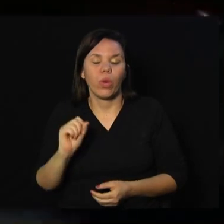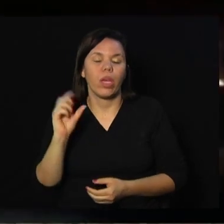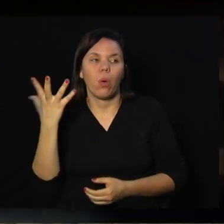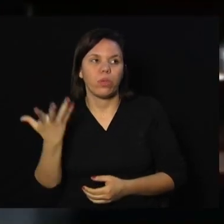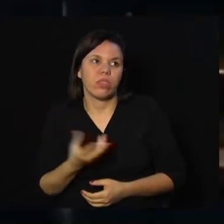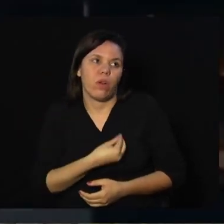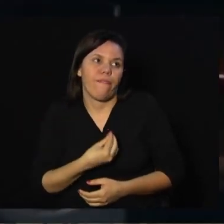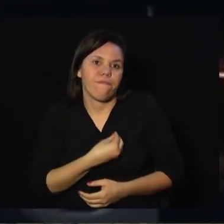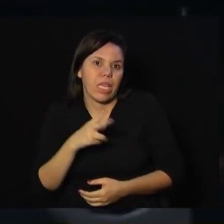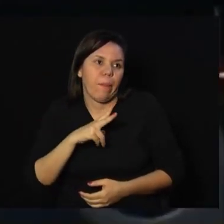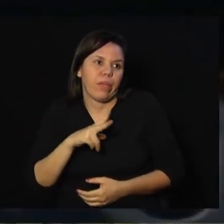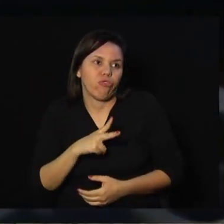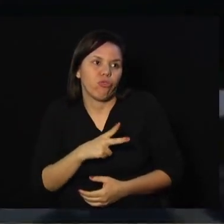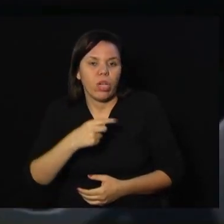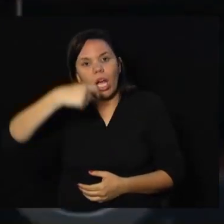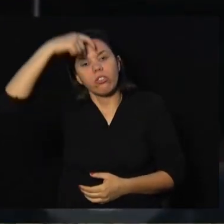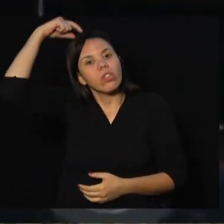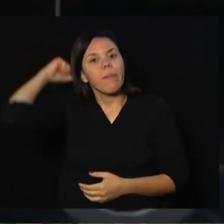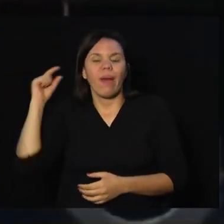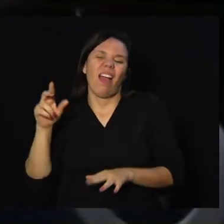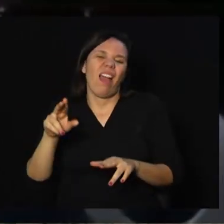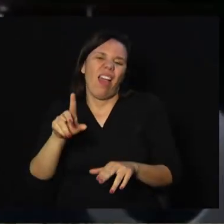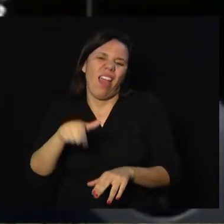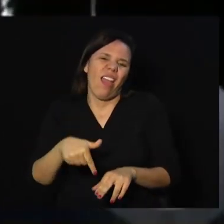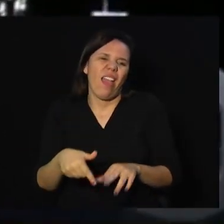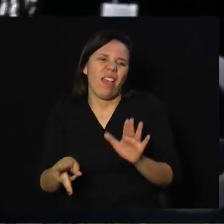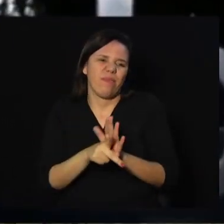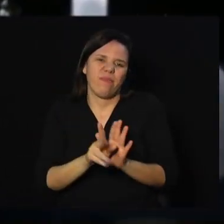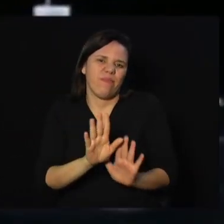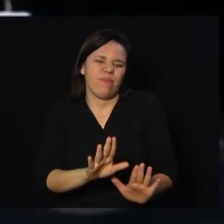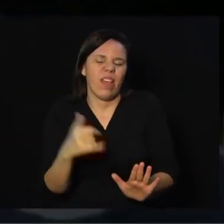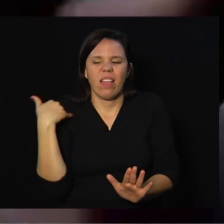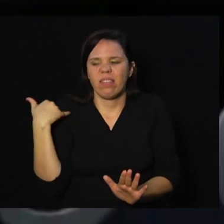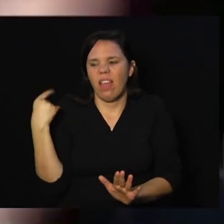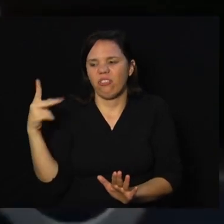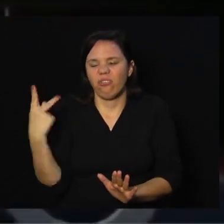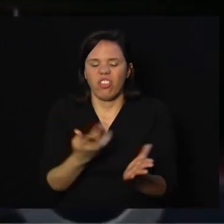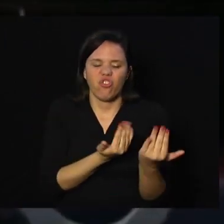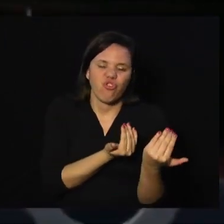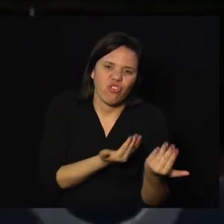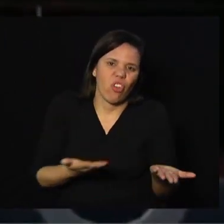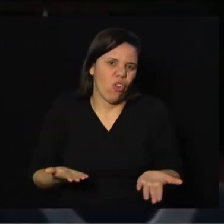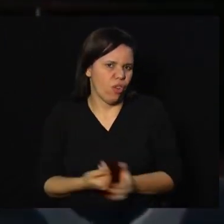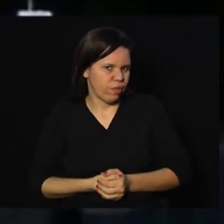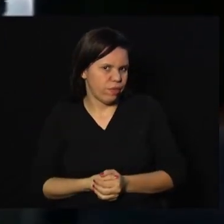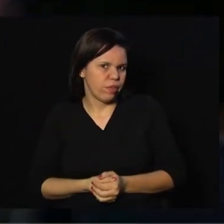Não posso julgá-lo por isso, é uma coisa da idade dele. Ele é um cara jovem,